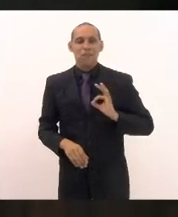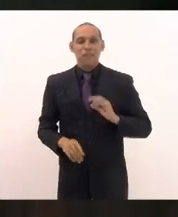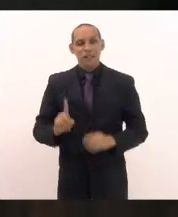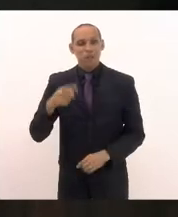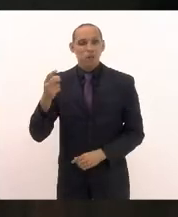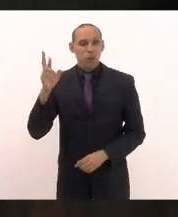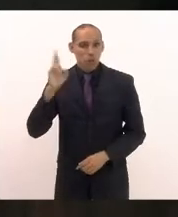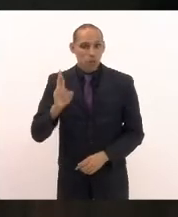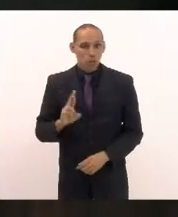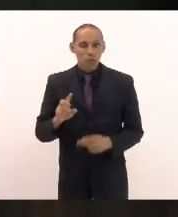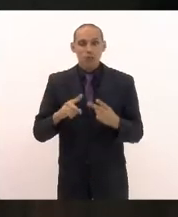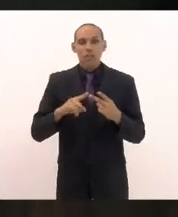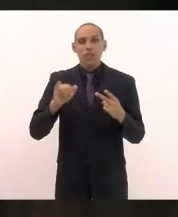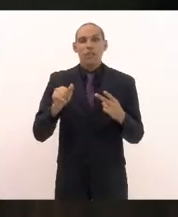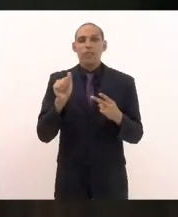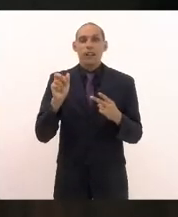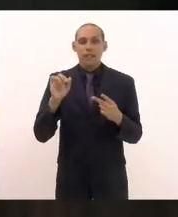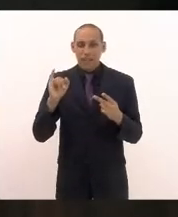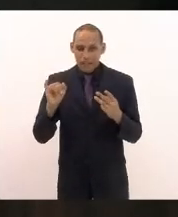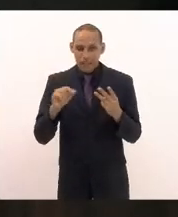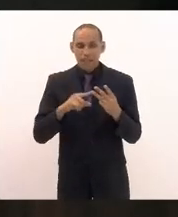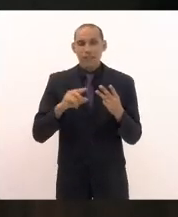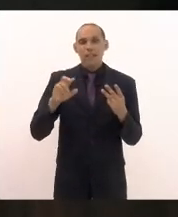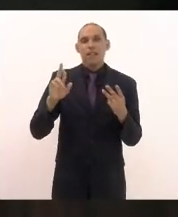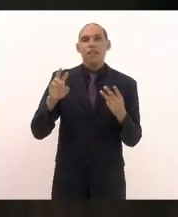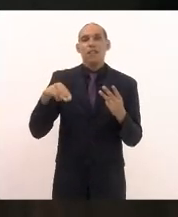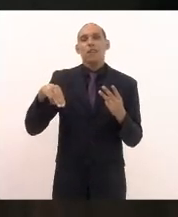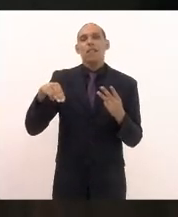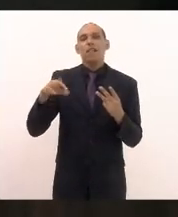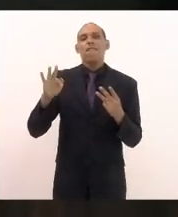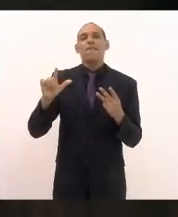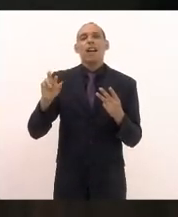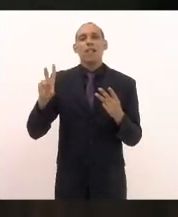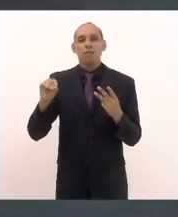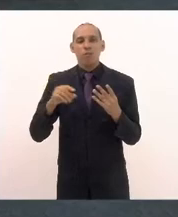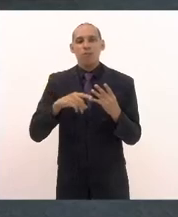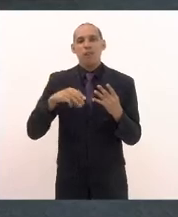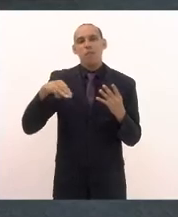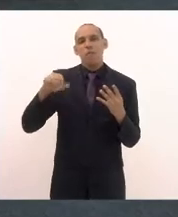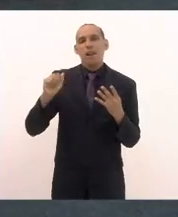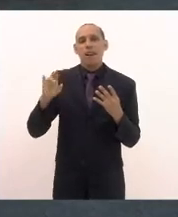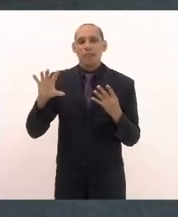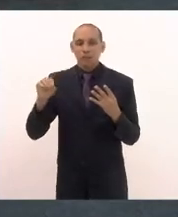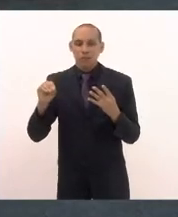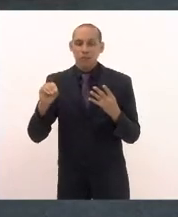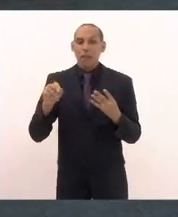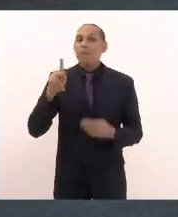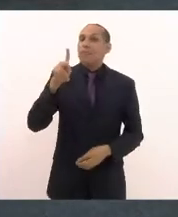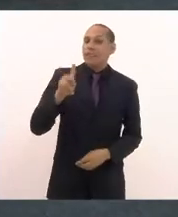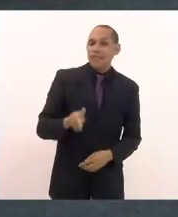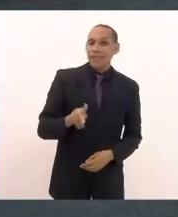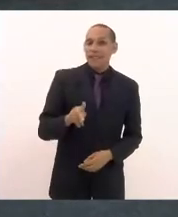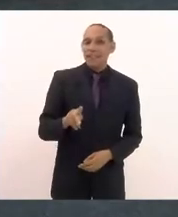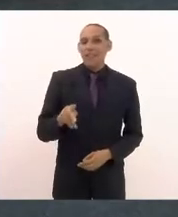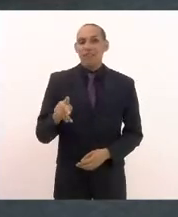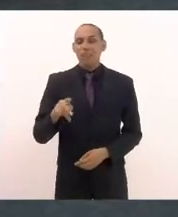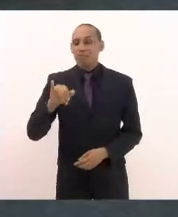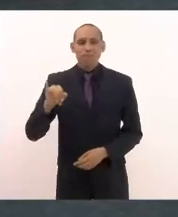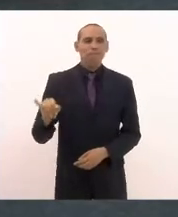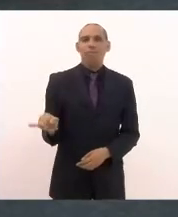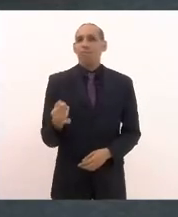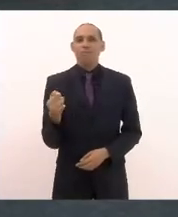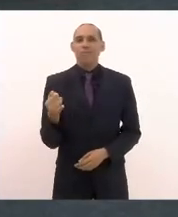seguida, deputado Jari, Flávio Serafim e Márcio Galberto. Senhora presidenta, aproveitando aqui o ensejo, né, da